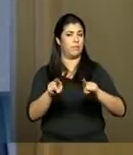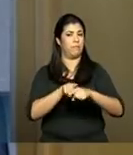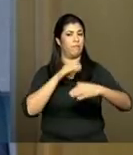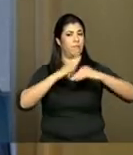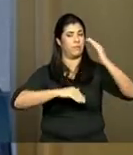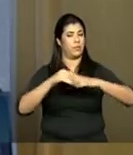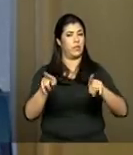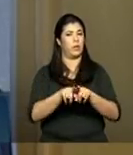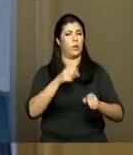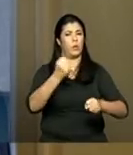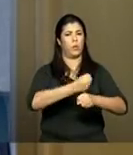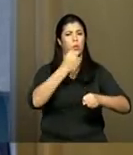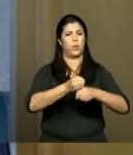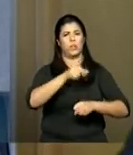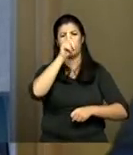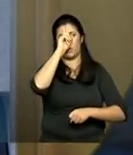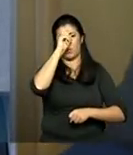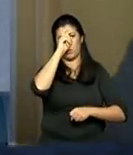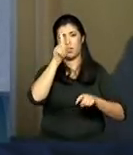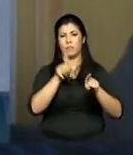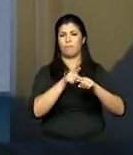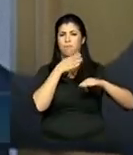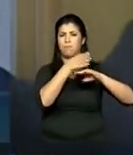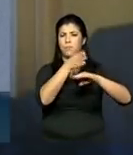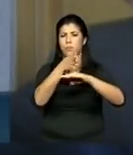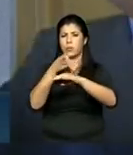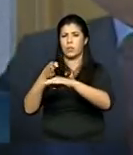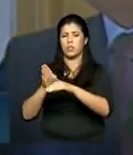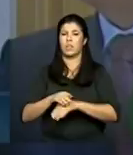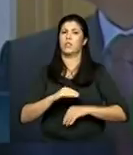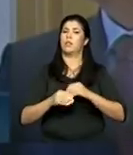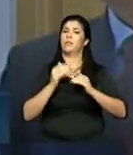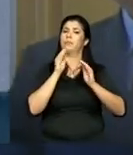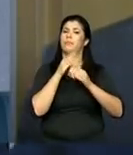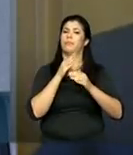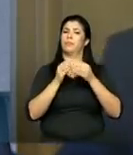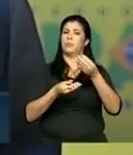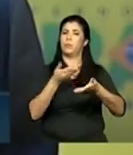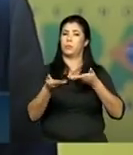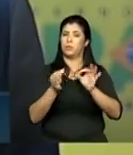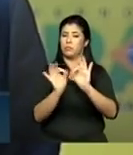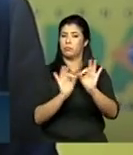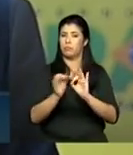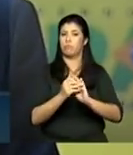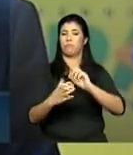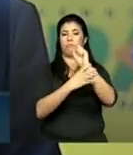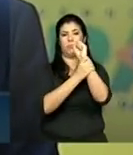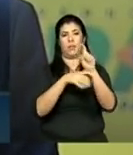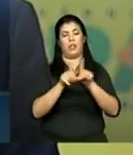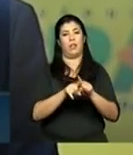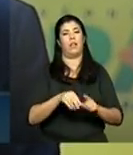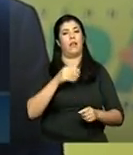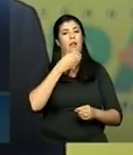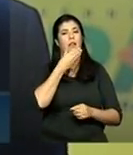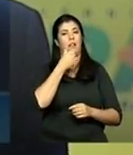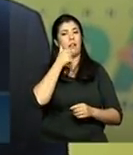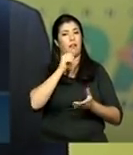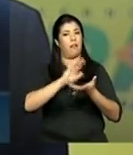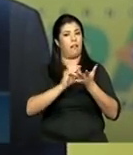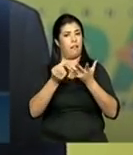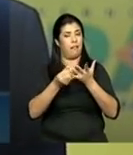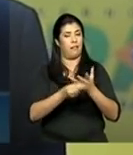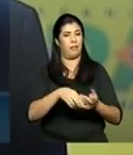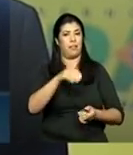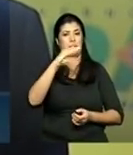construções de hospitais e grandes investimentos na área de segurança. Cid Gomes é casado com Maria Célia Habib e tem